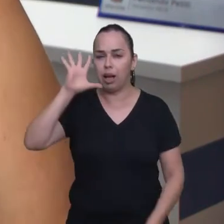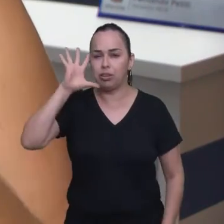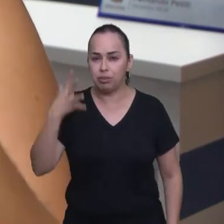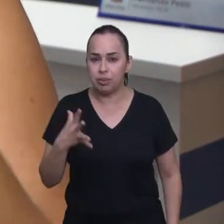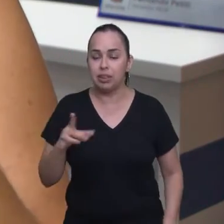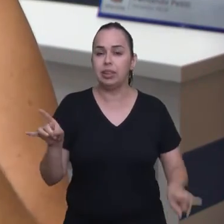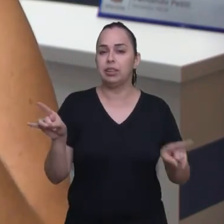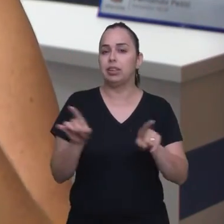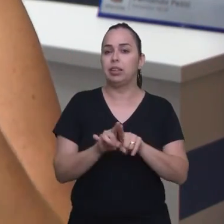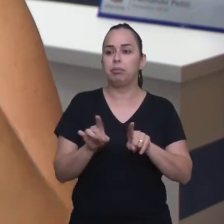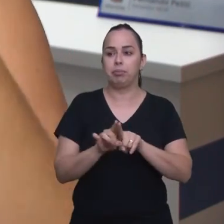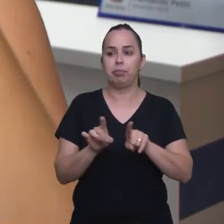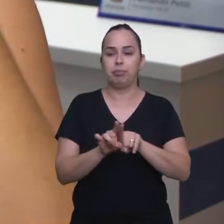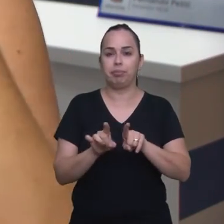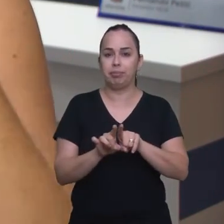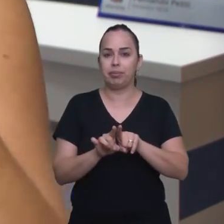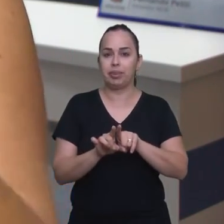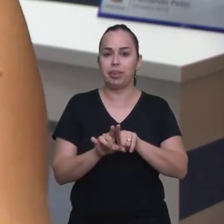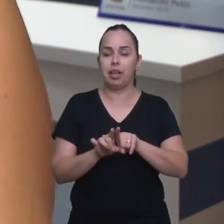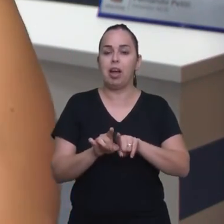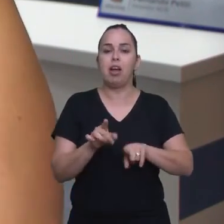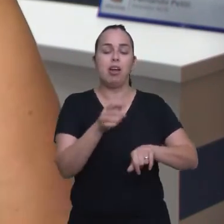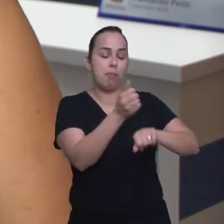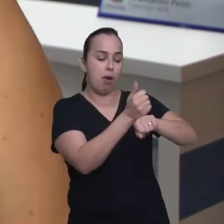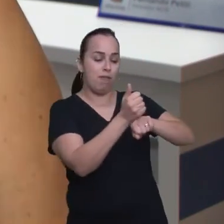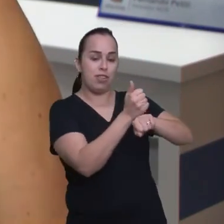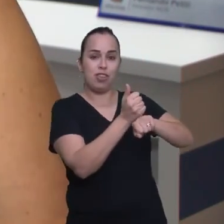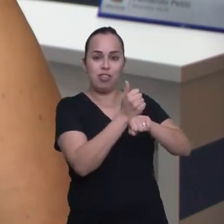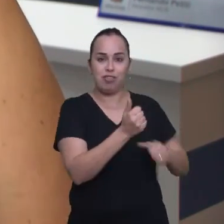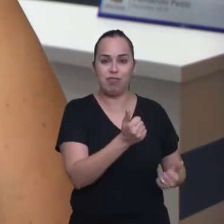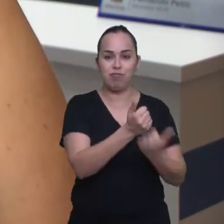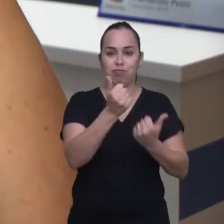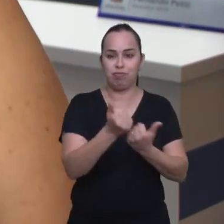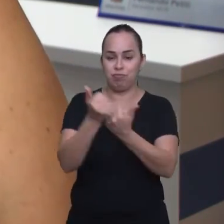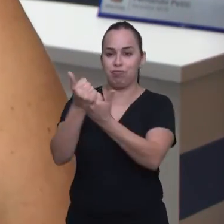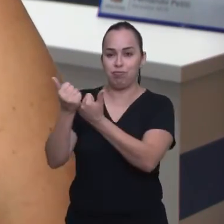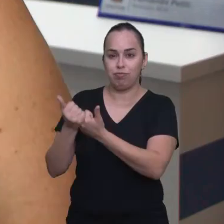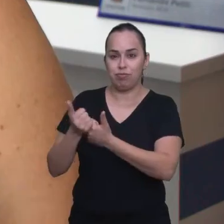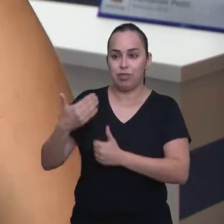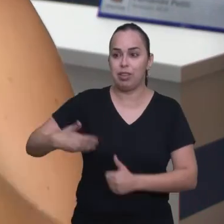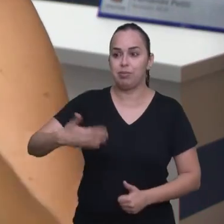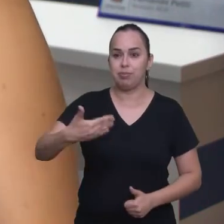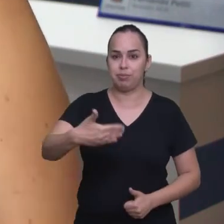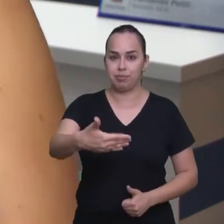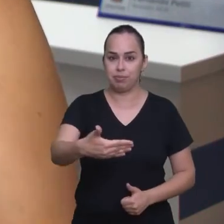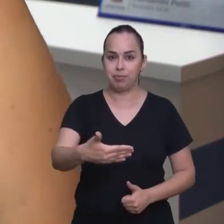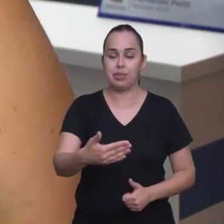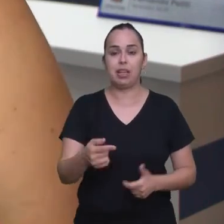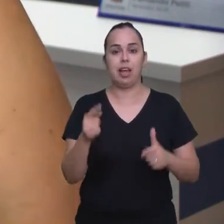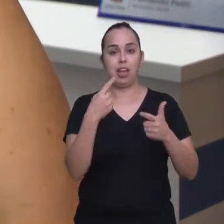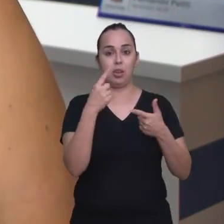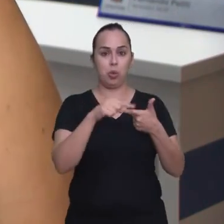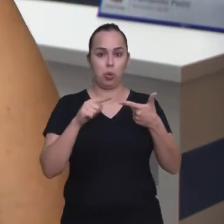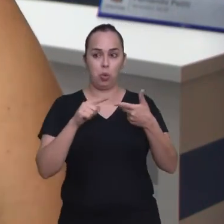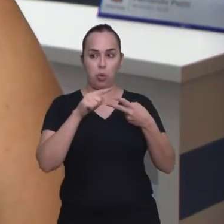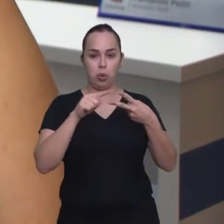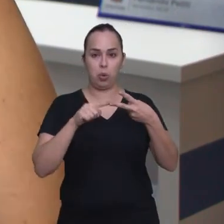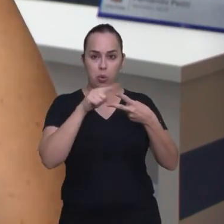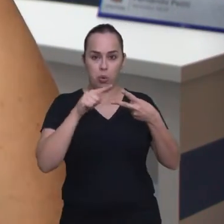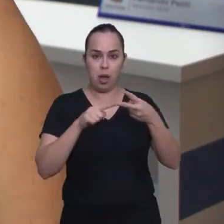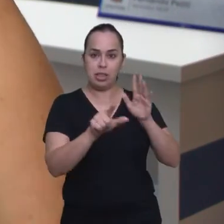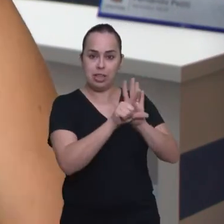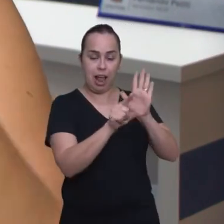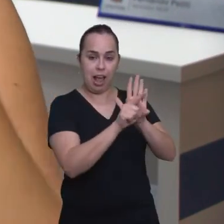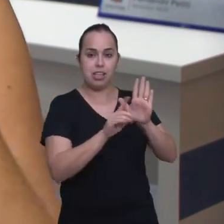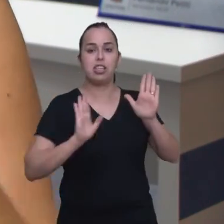situação e profissionais que auxiliem também nesse processo, né? A gente tem 2 leis que foram aprovadas aqui